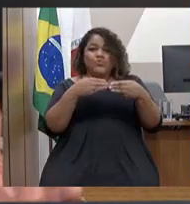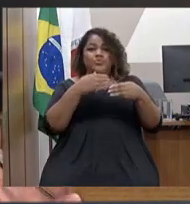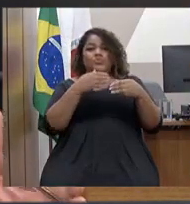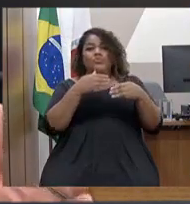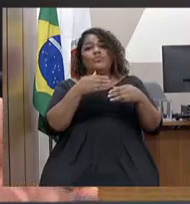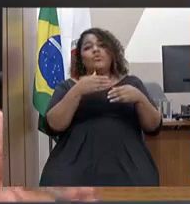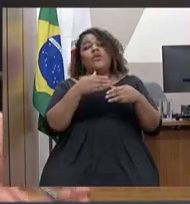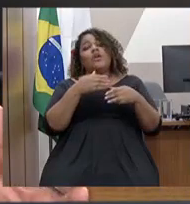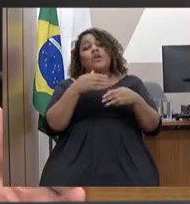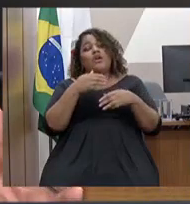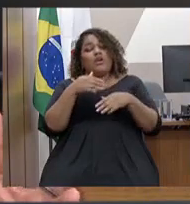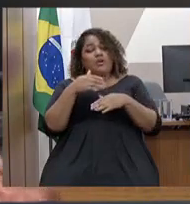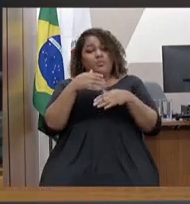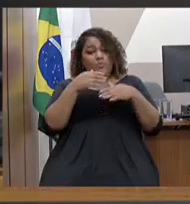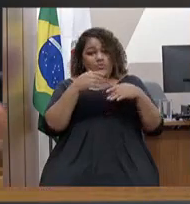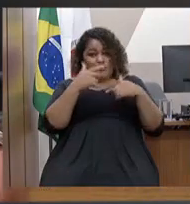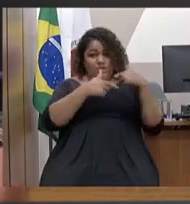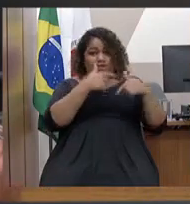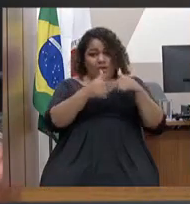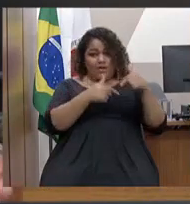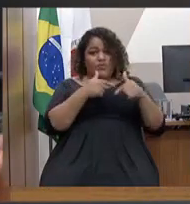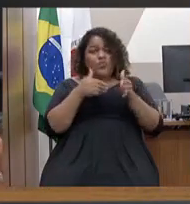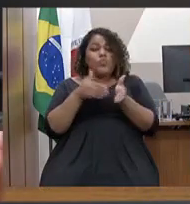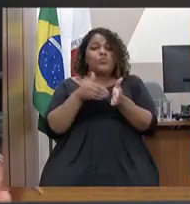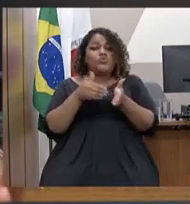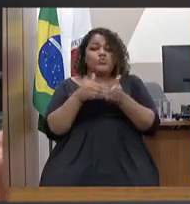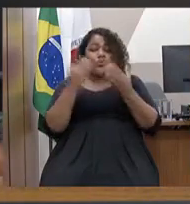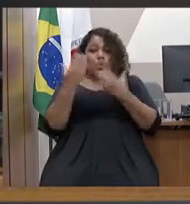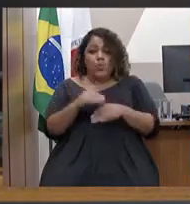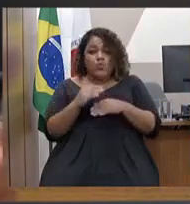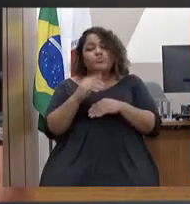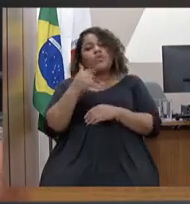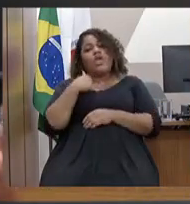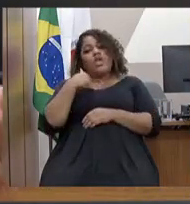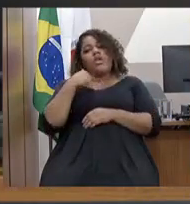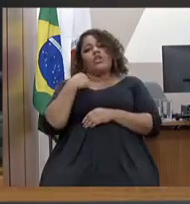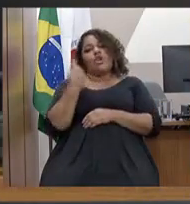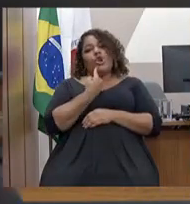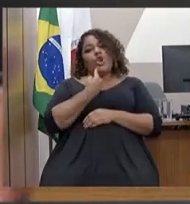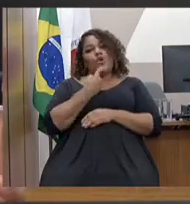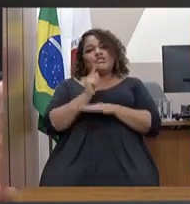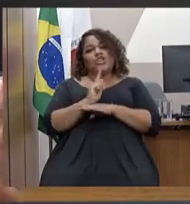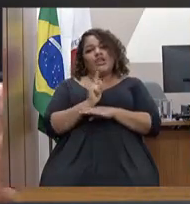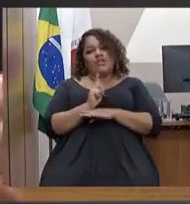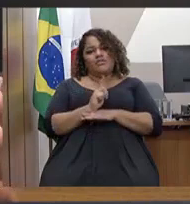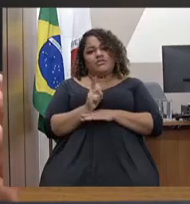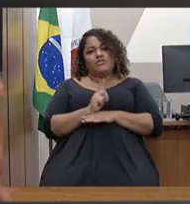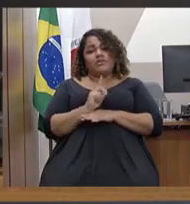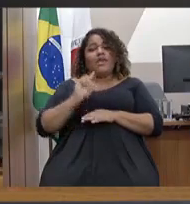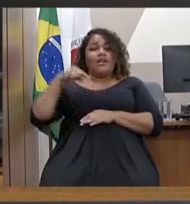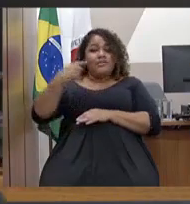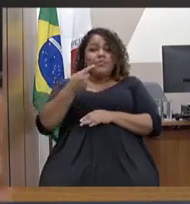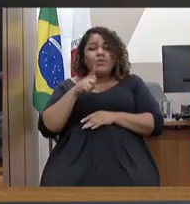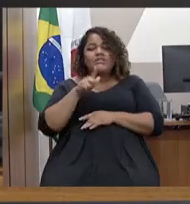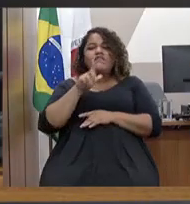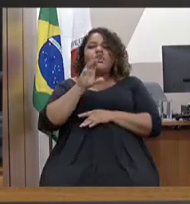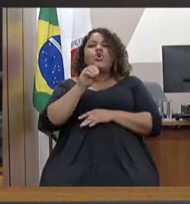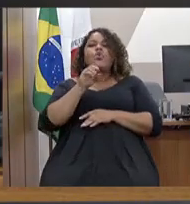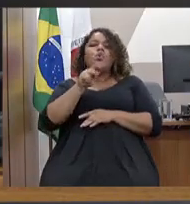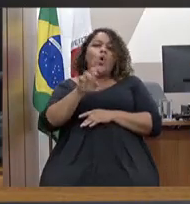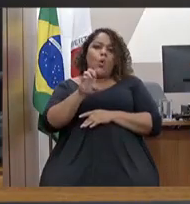um ano depois teve um golpe óbvio que paralisou um projeto de estado